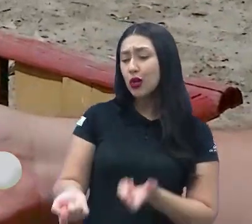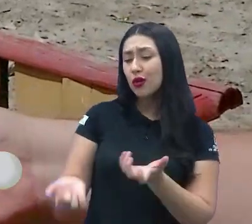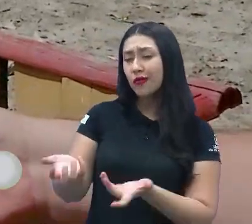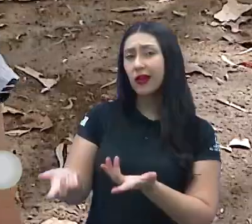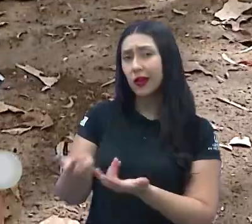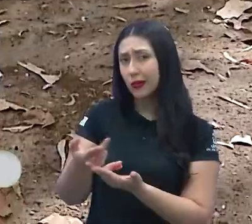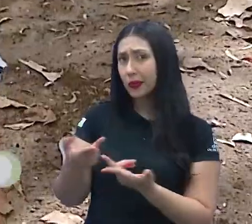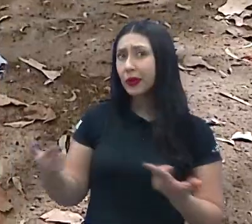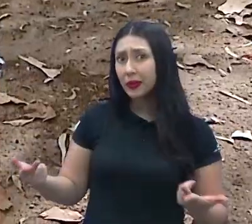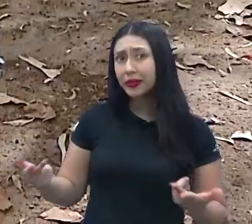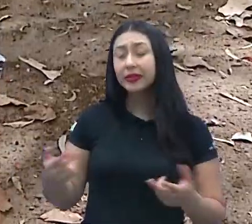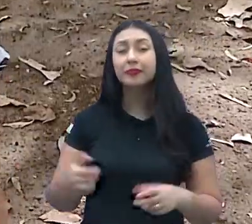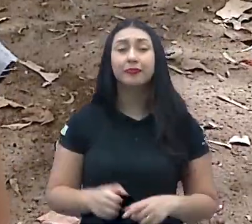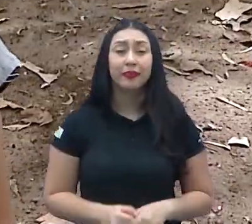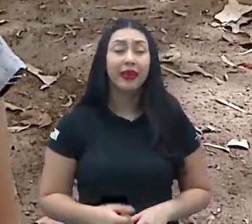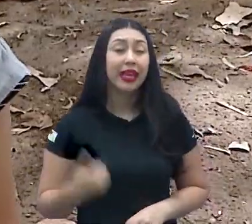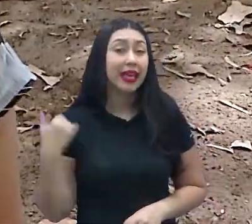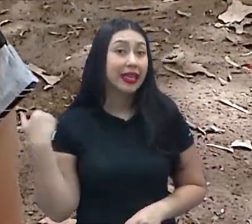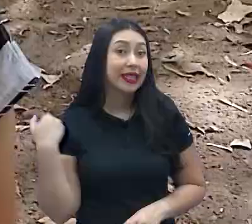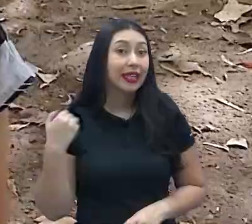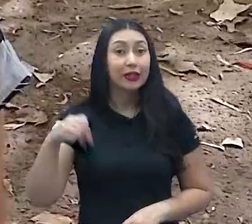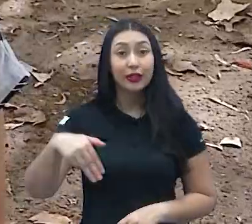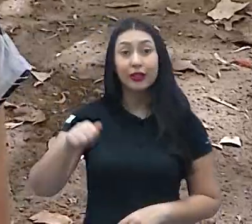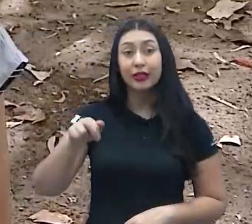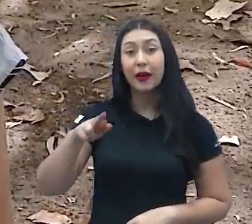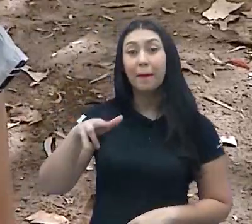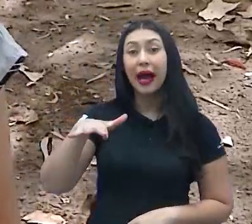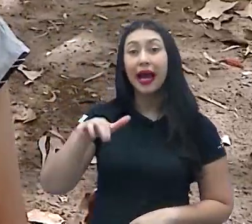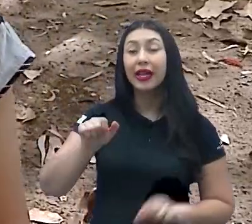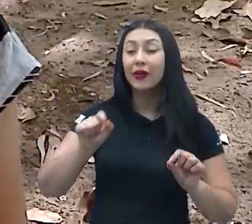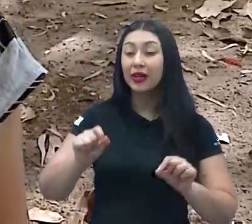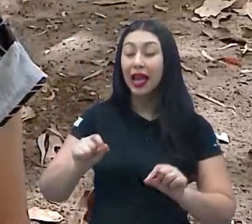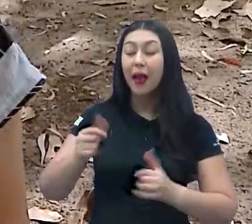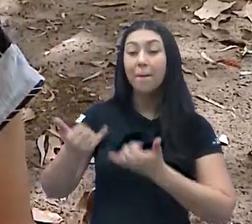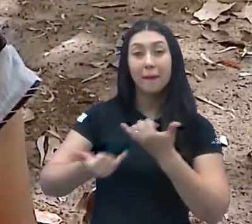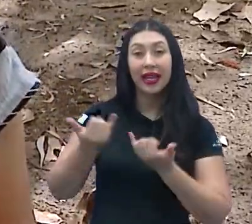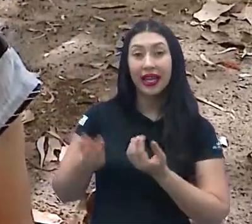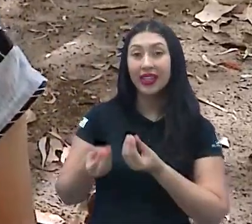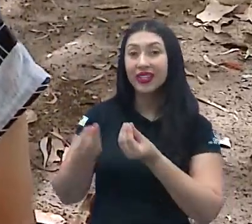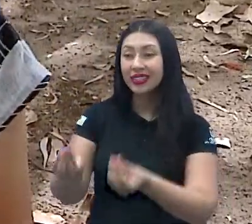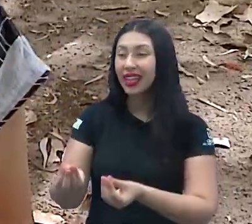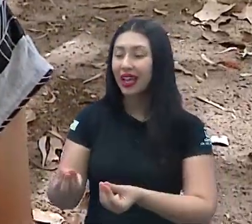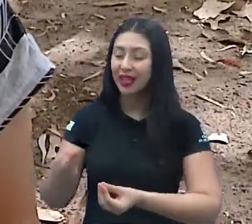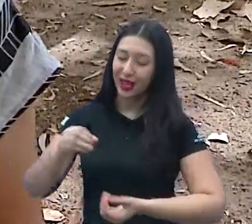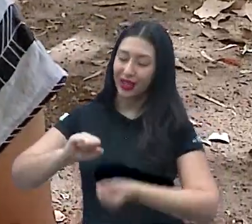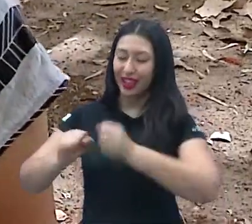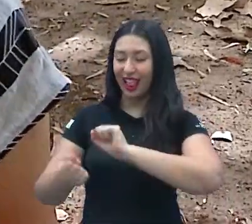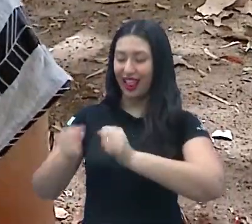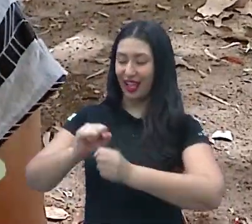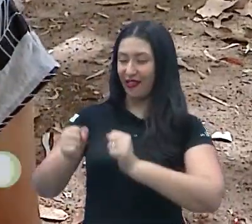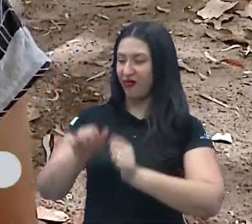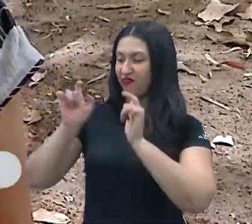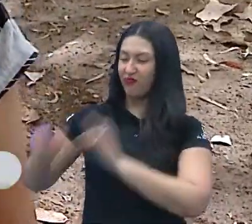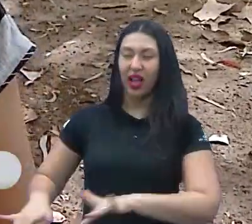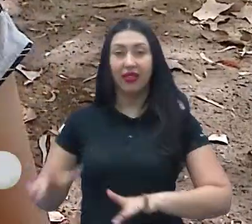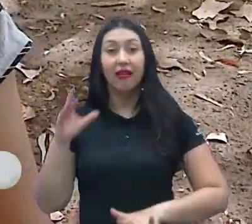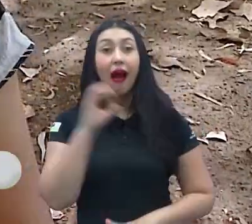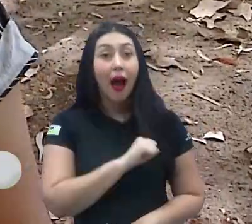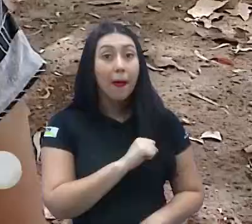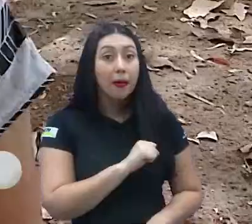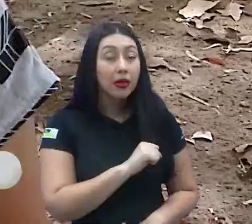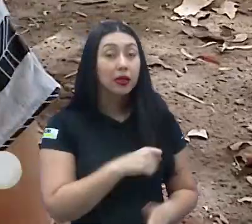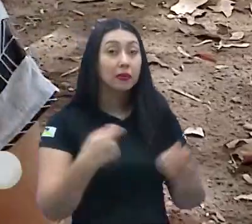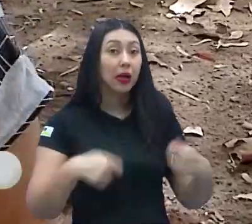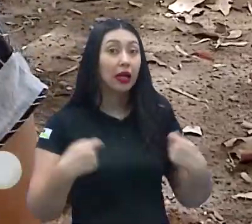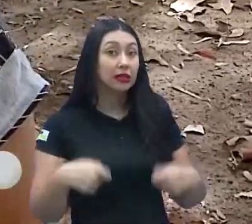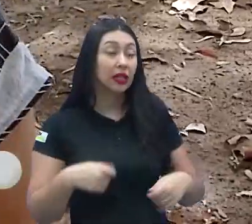aparelhos, né? A idade da Maria é aquela idade assim, você dá um brinquedo, é coisas de minuto, a criança já não quer mais. Você já tem que estar